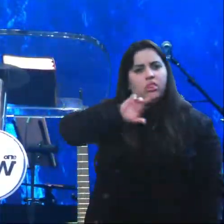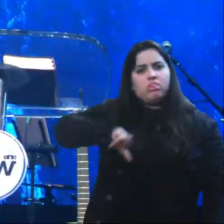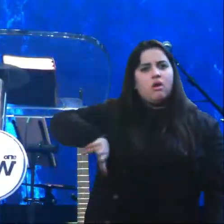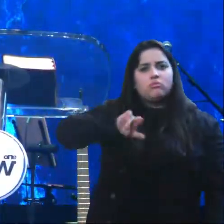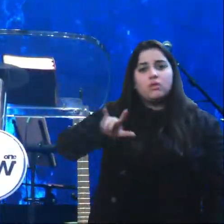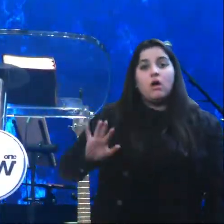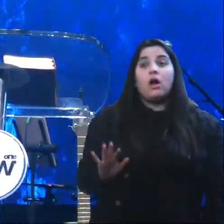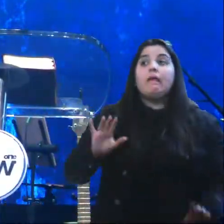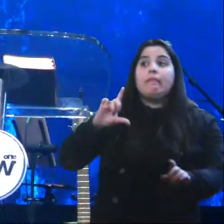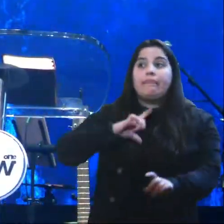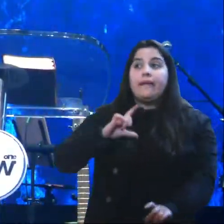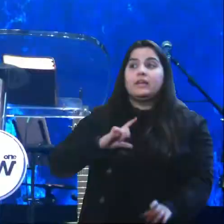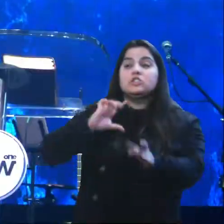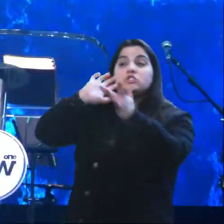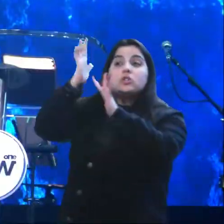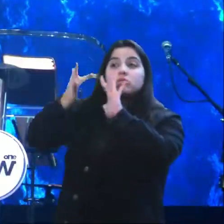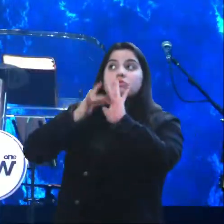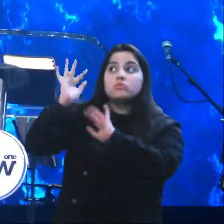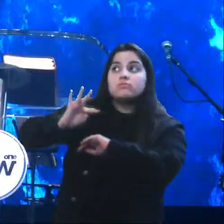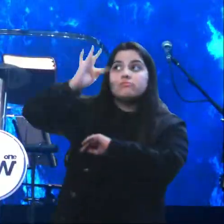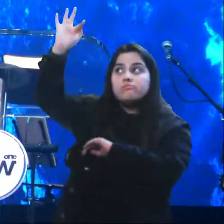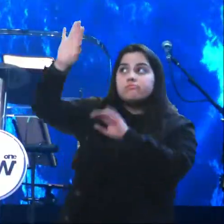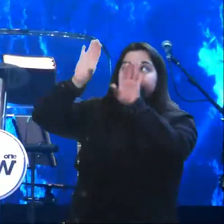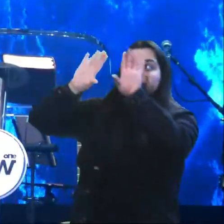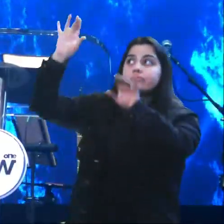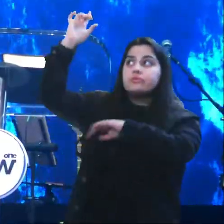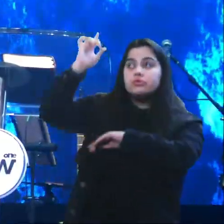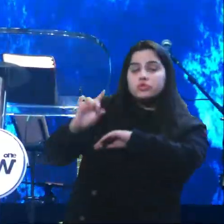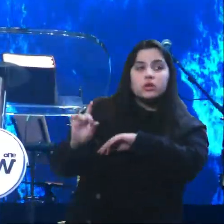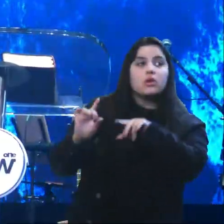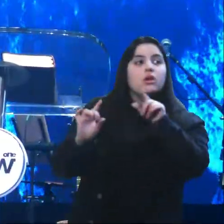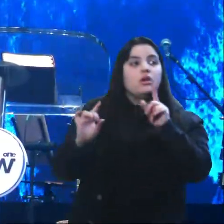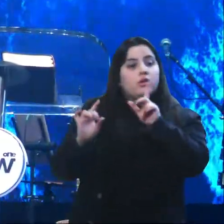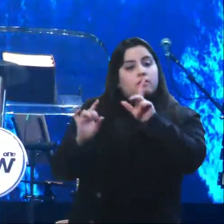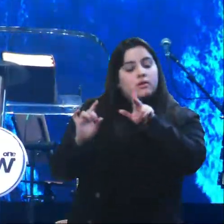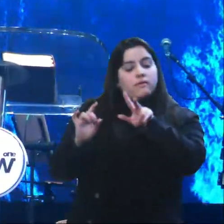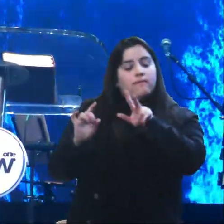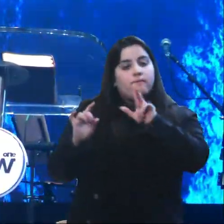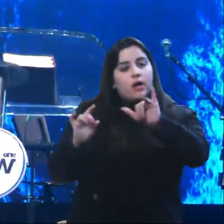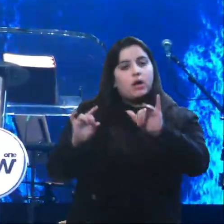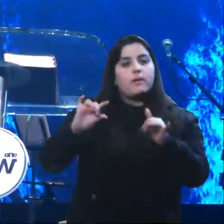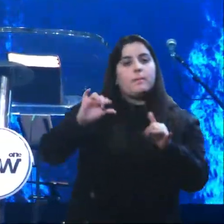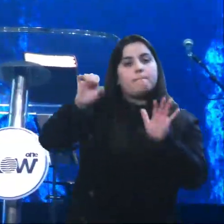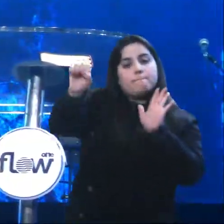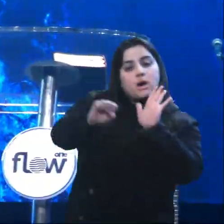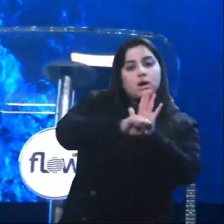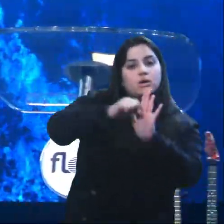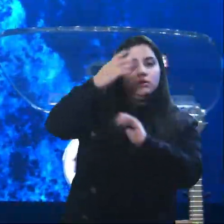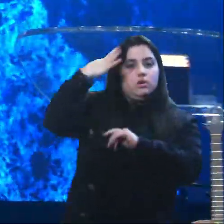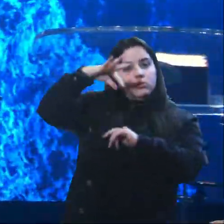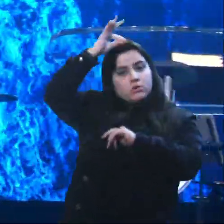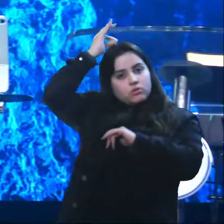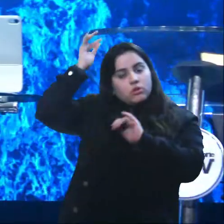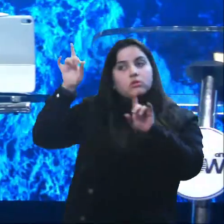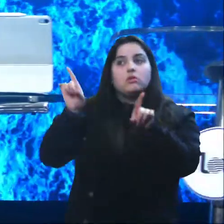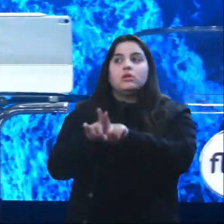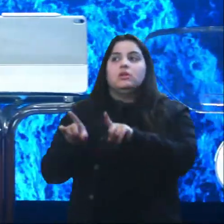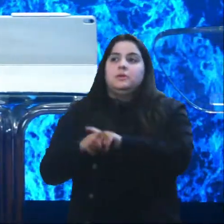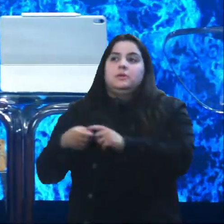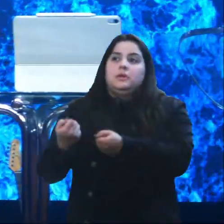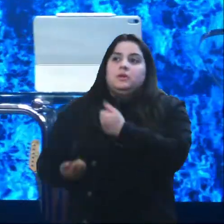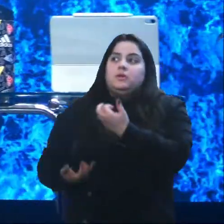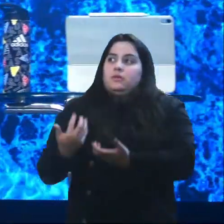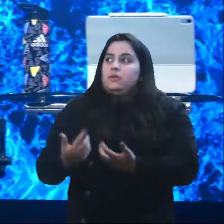as sandálias. Ele os batizará com o Espírito Santo e com fogo. É interessante que antes de